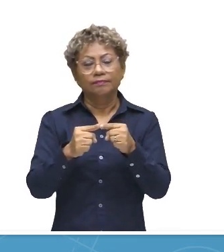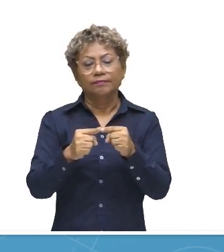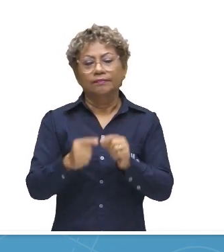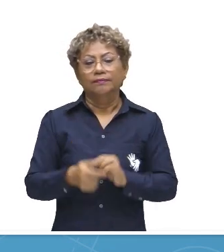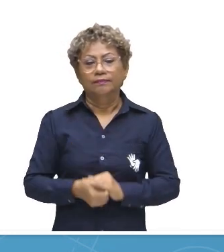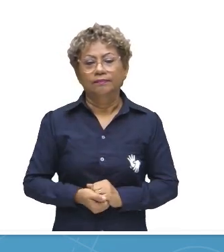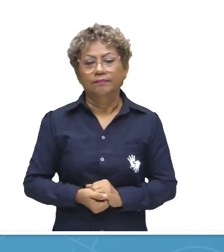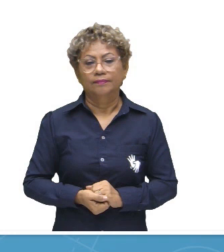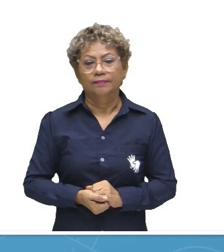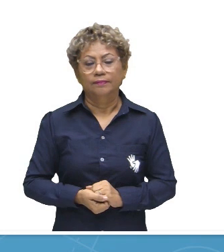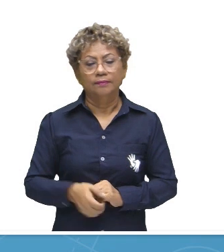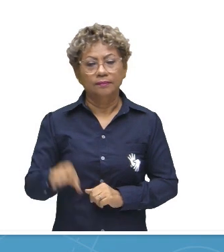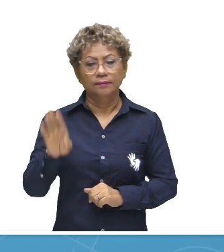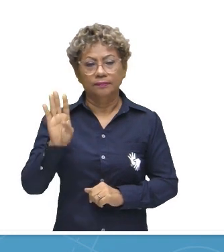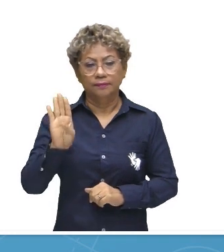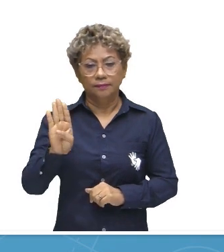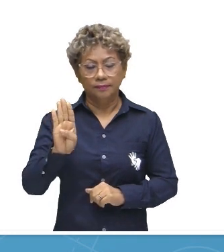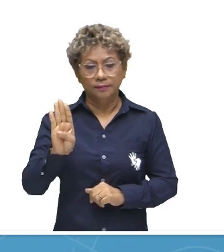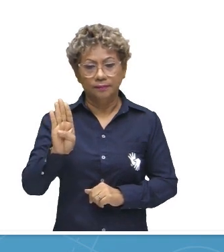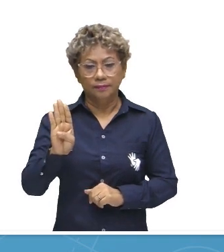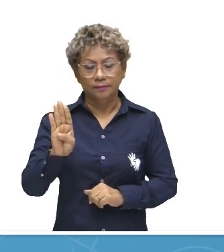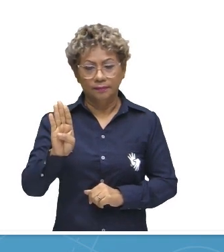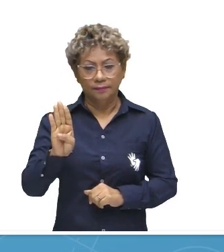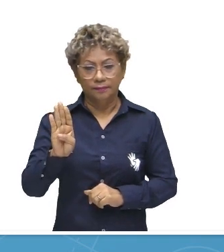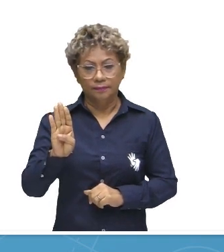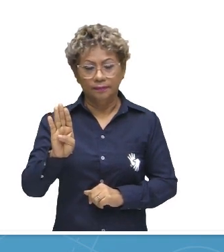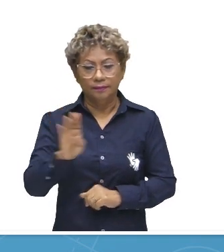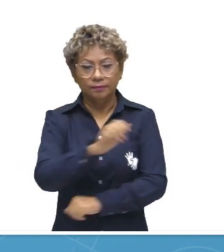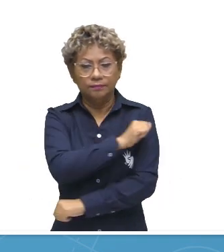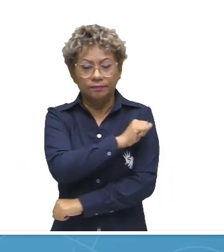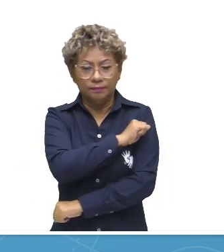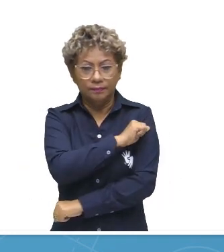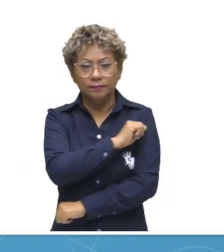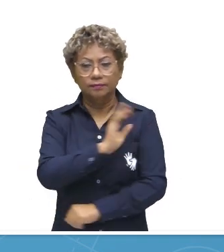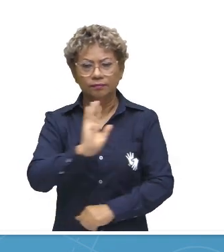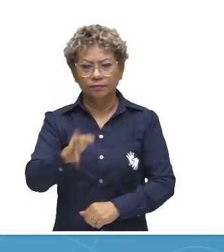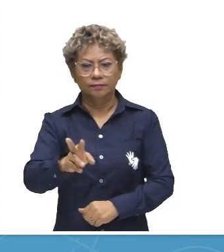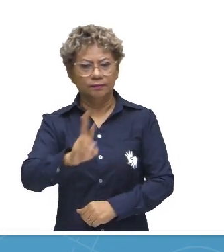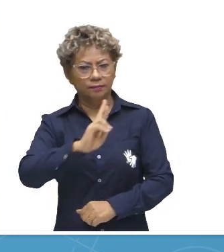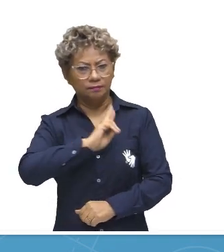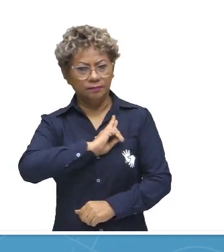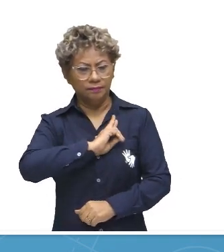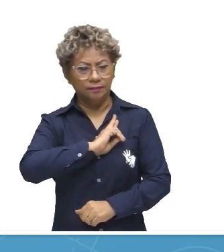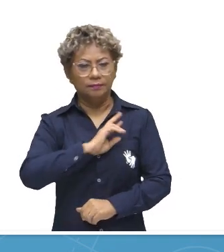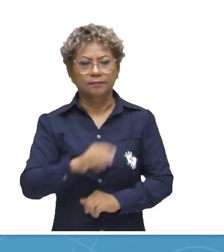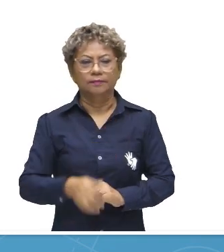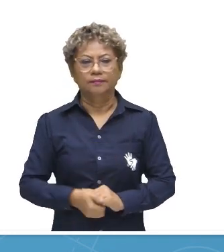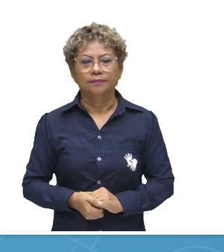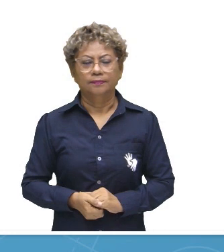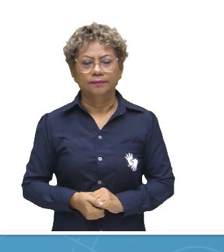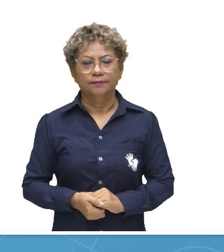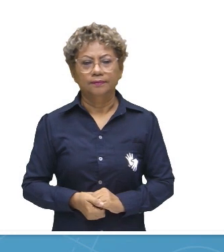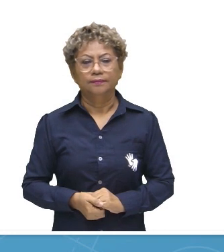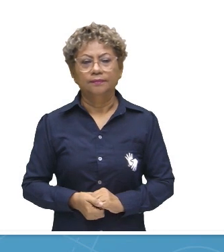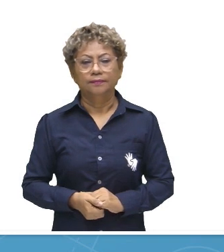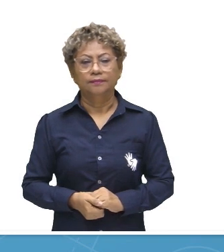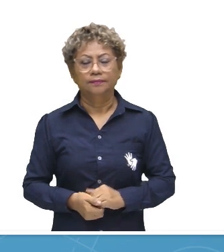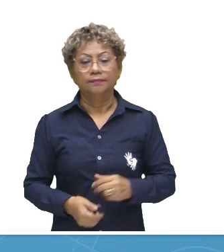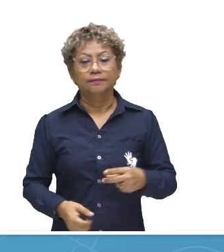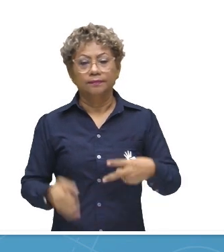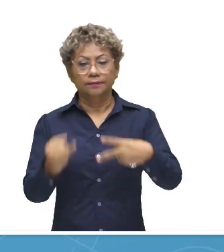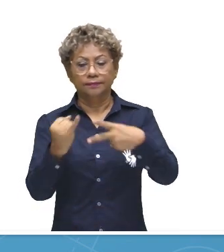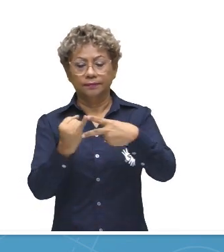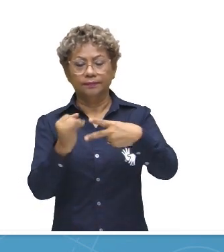Na letra B, onde boa parte aí respondeu, diz o seguinte: um polígono é chamado